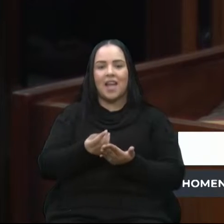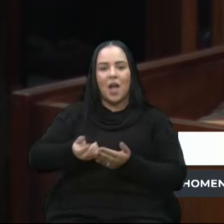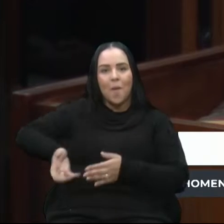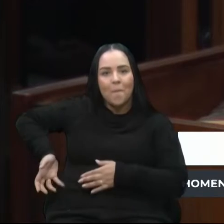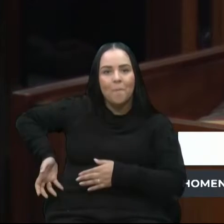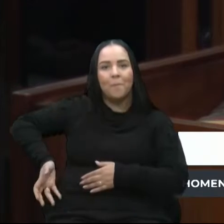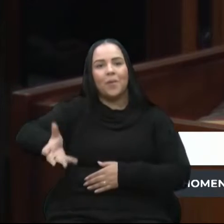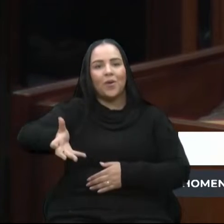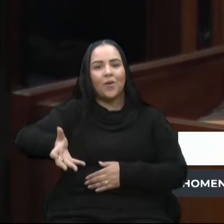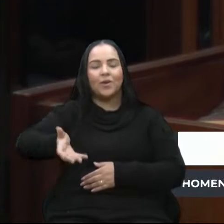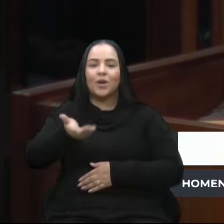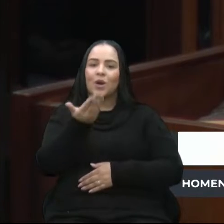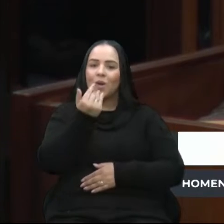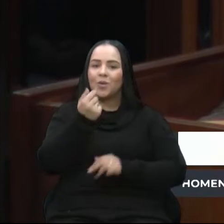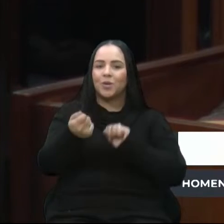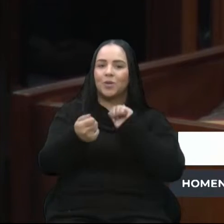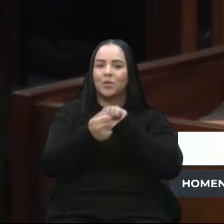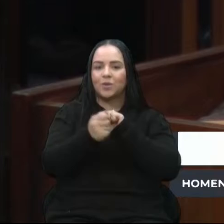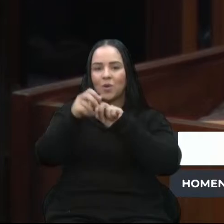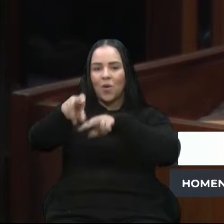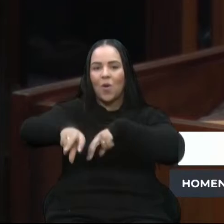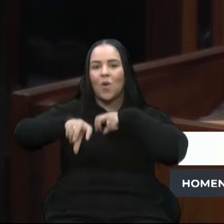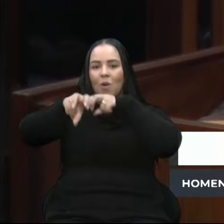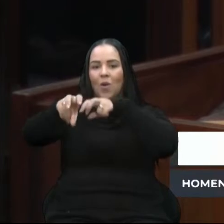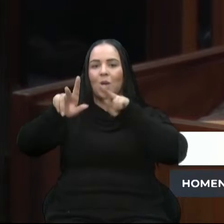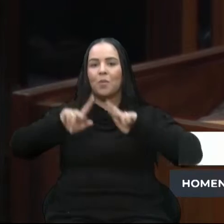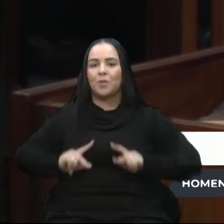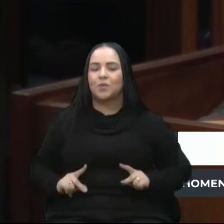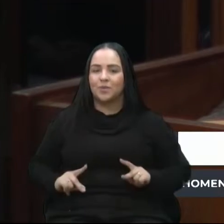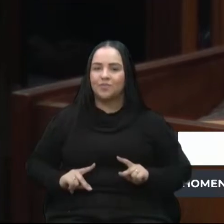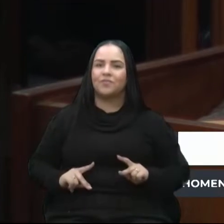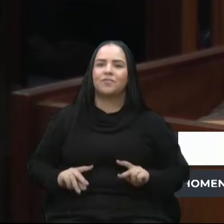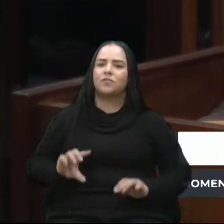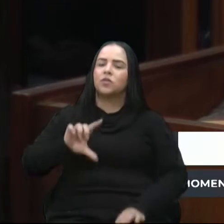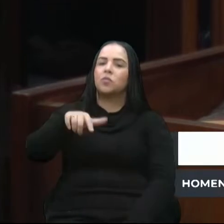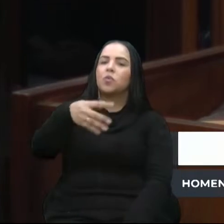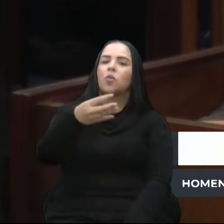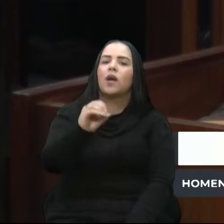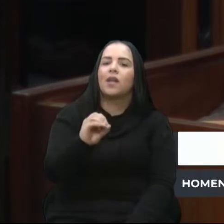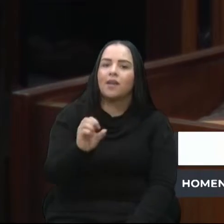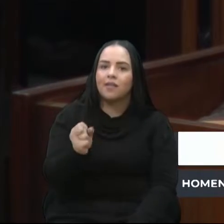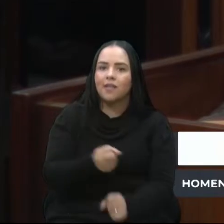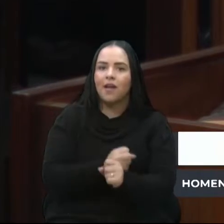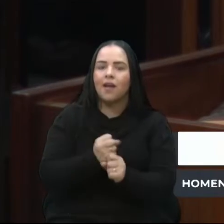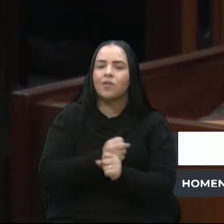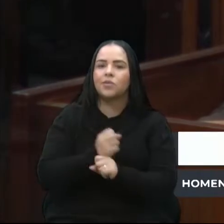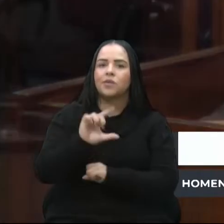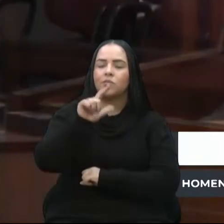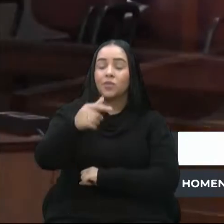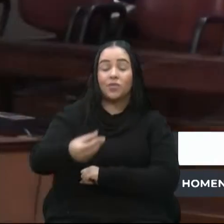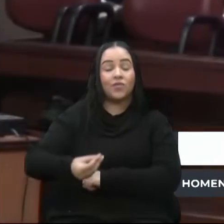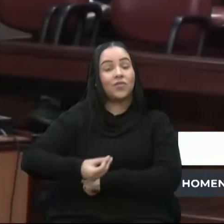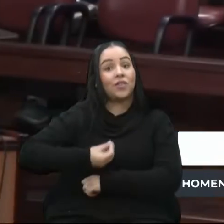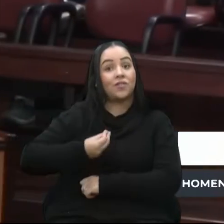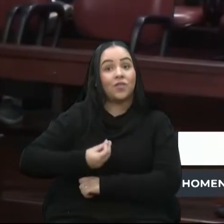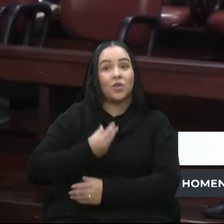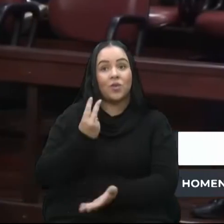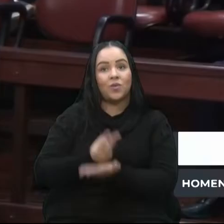colonos. E depois, 40 anos depois, ele está vivo